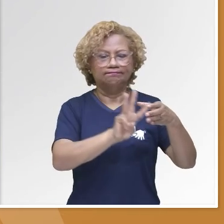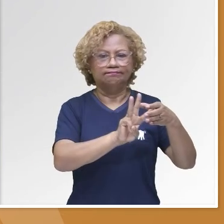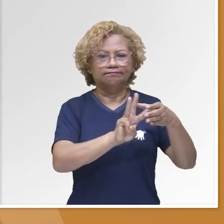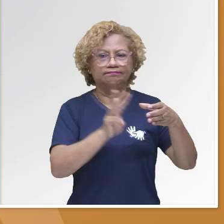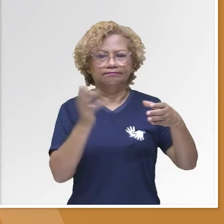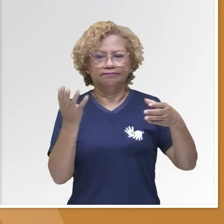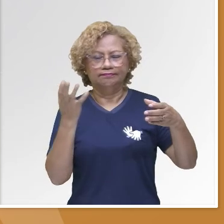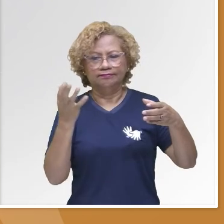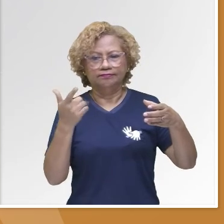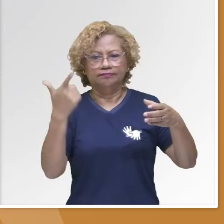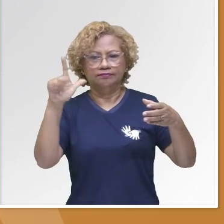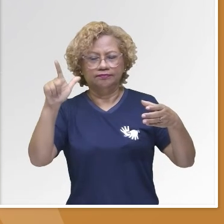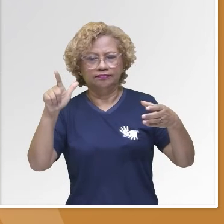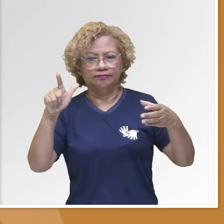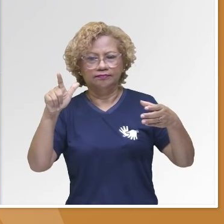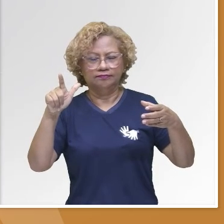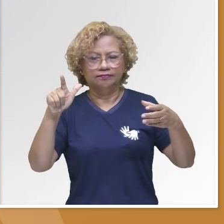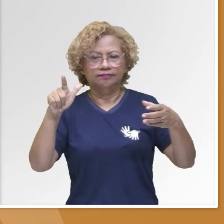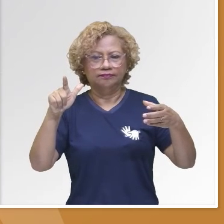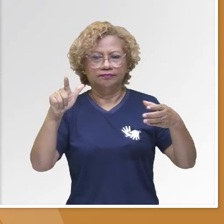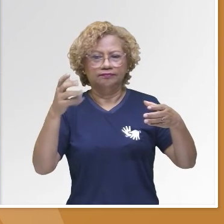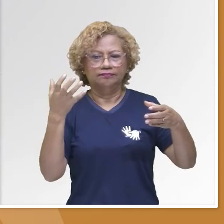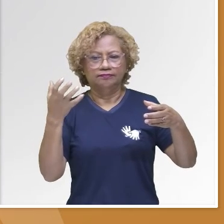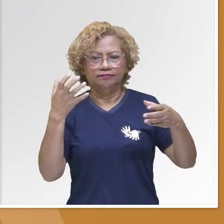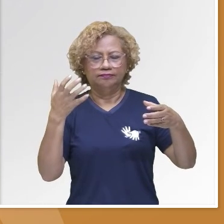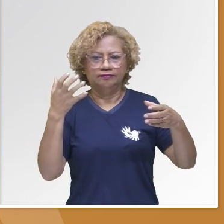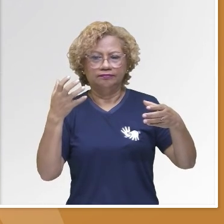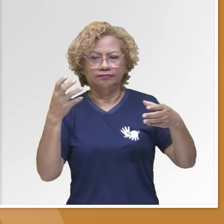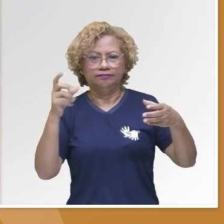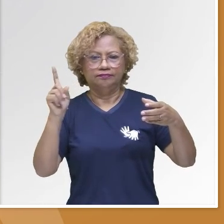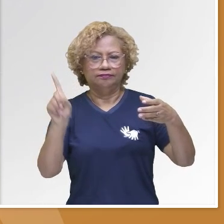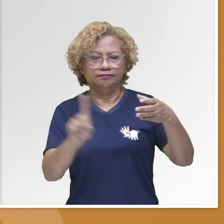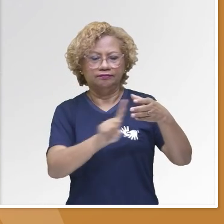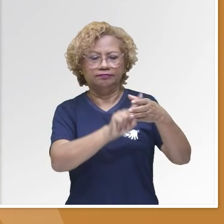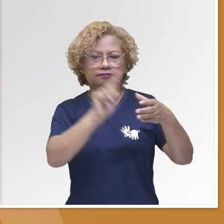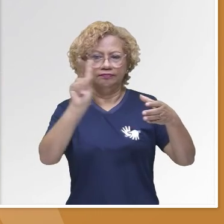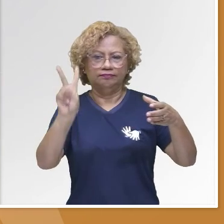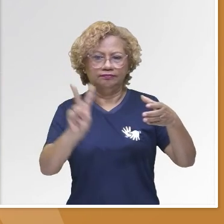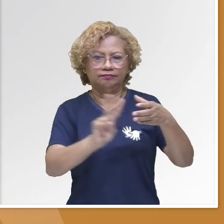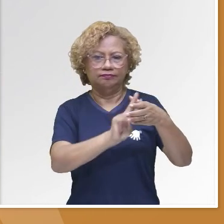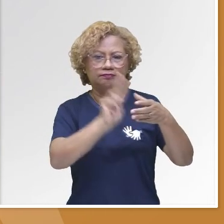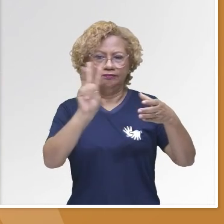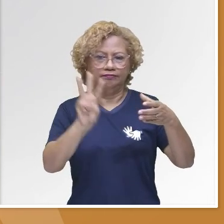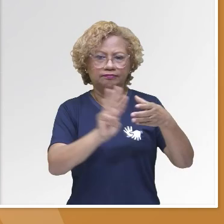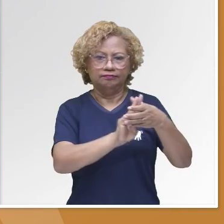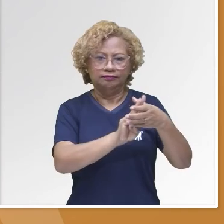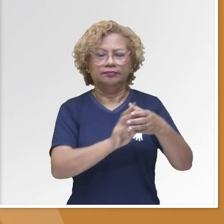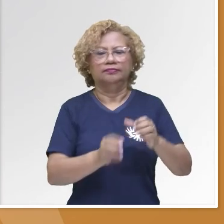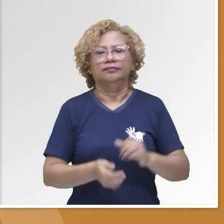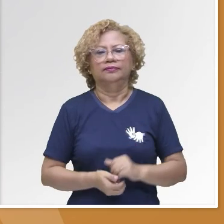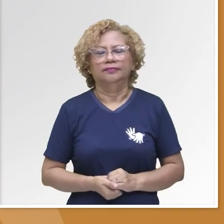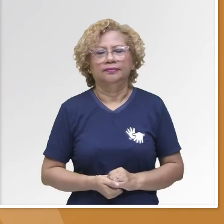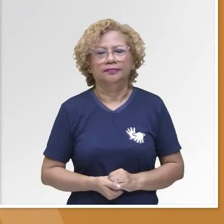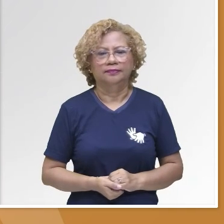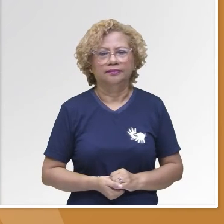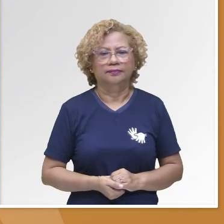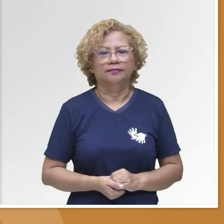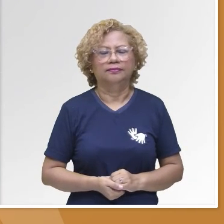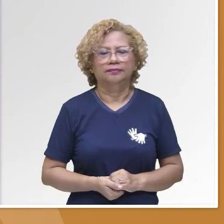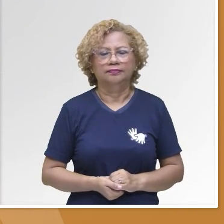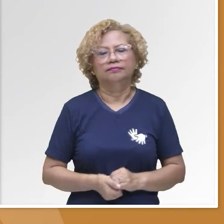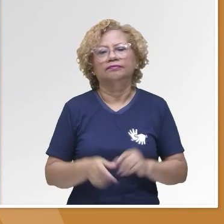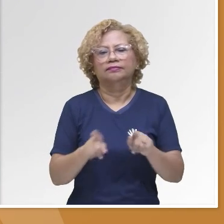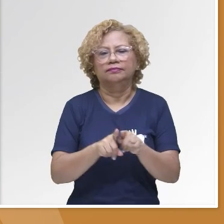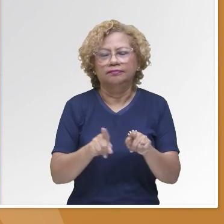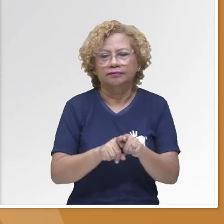aí, com o passar do tempo, a Irlanda, tá? A Irlanda e o Reino Unido vão querer